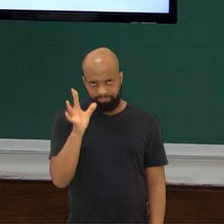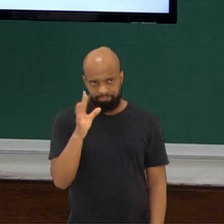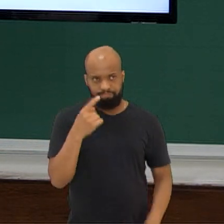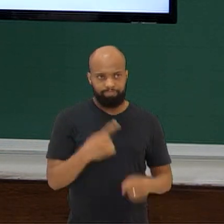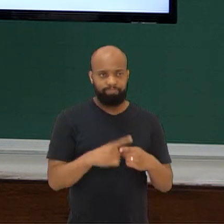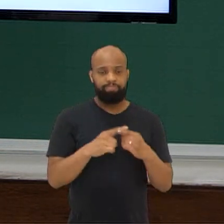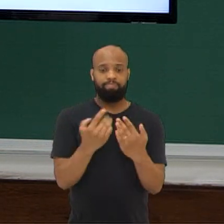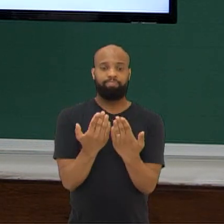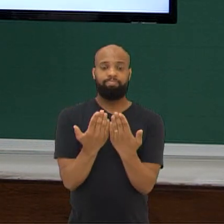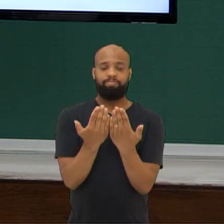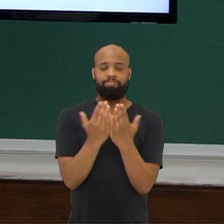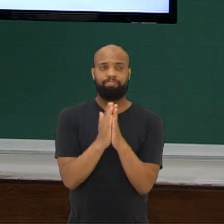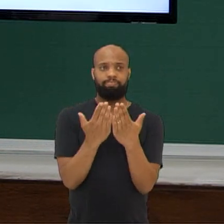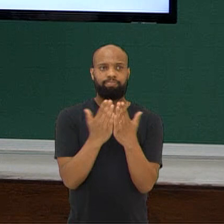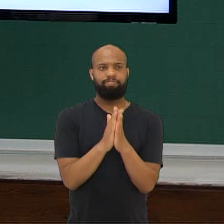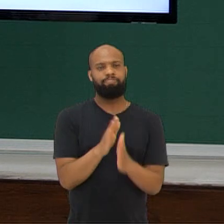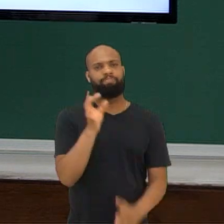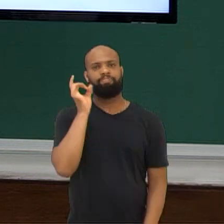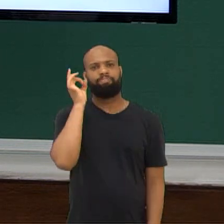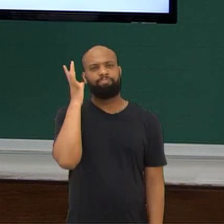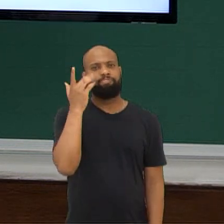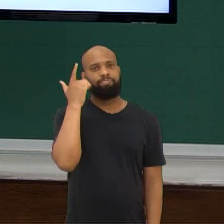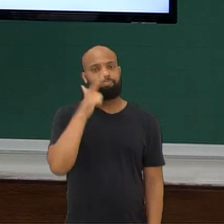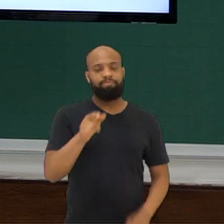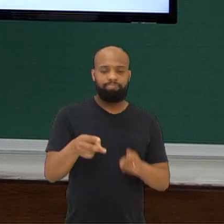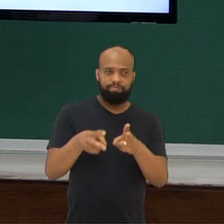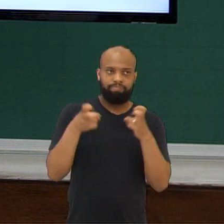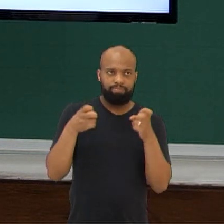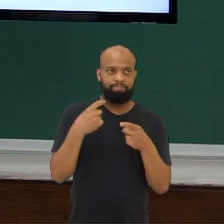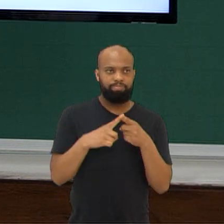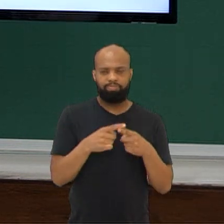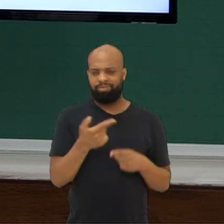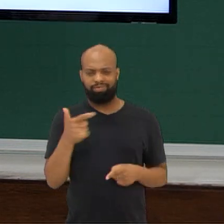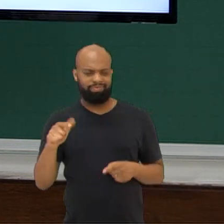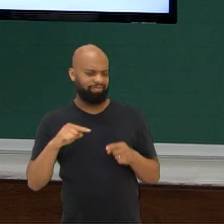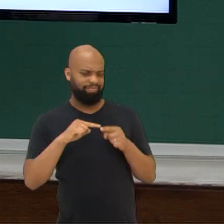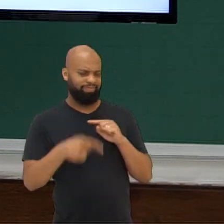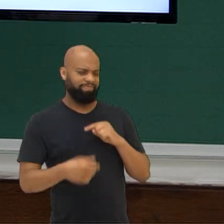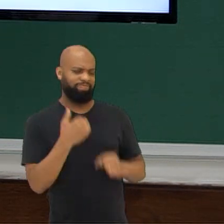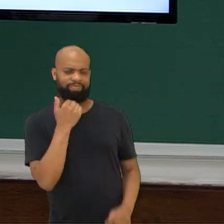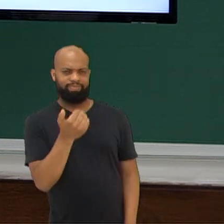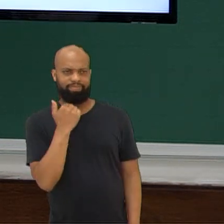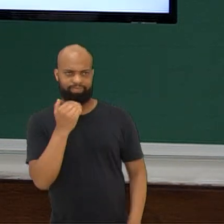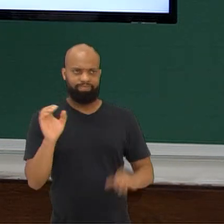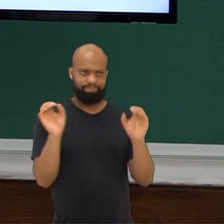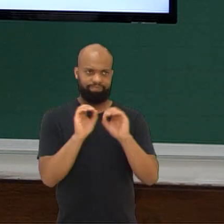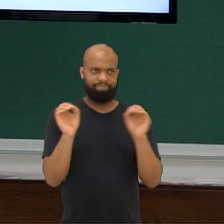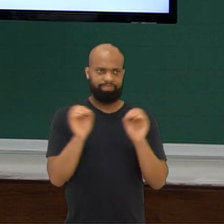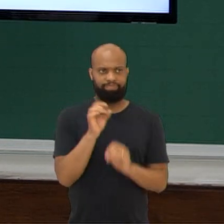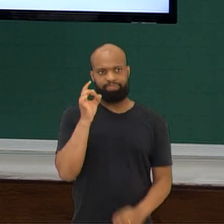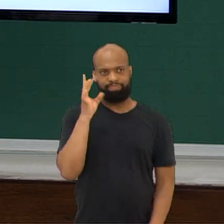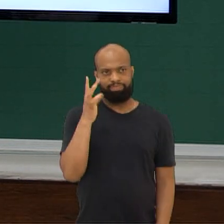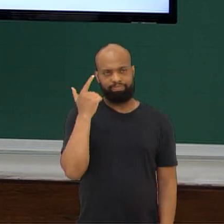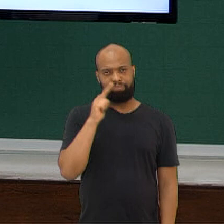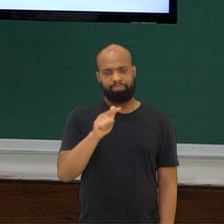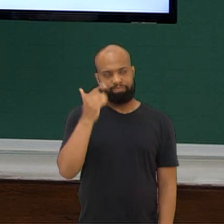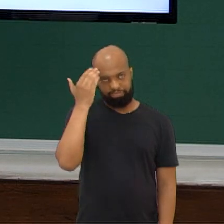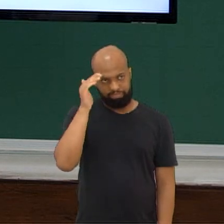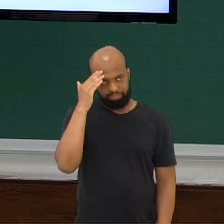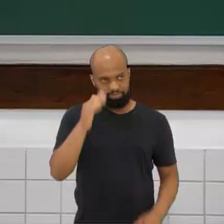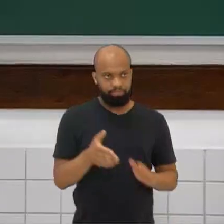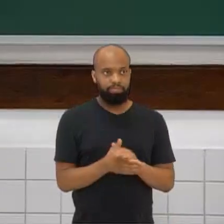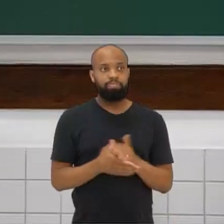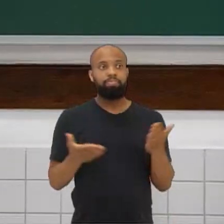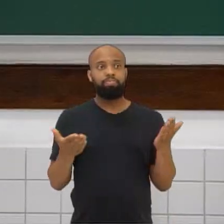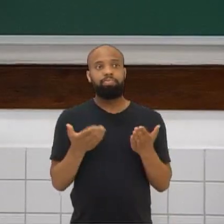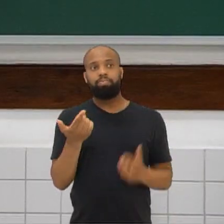em simetria, é tranquilo. Eu acho que, primeiro que essas outras não tinham nem muito a ver. Questão moleza que a prof passou. E agora,